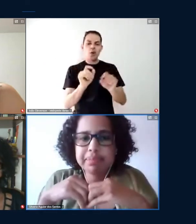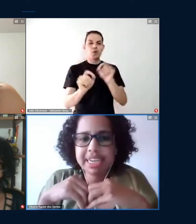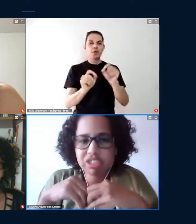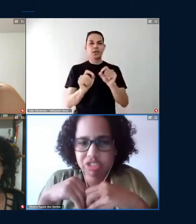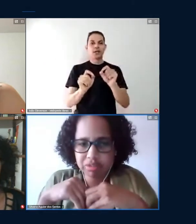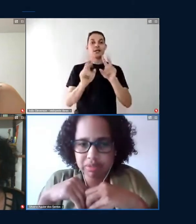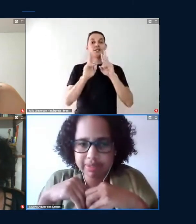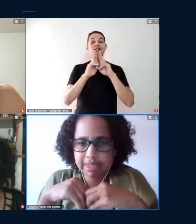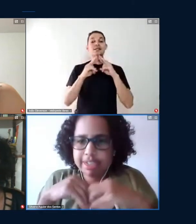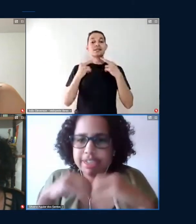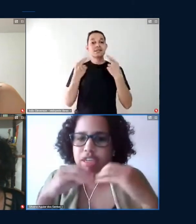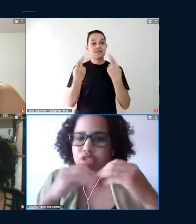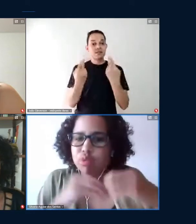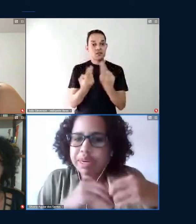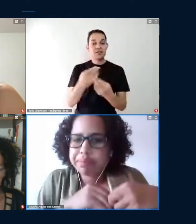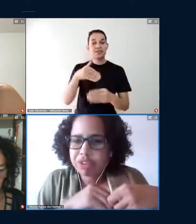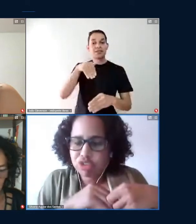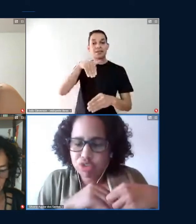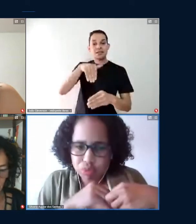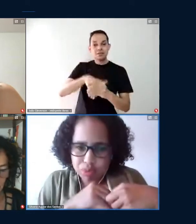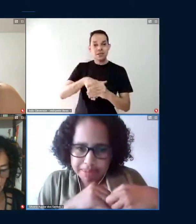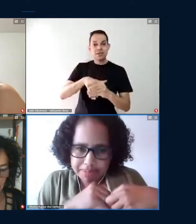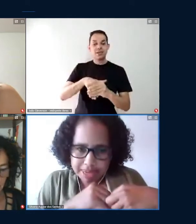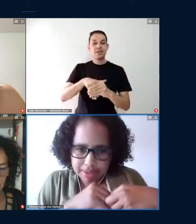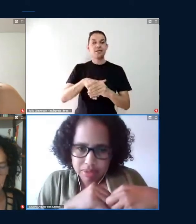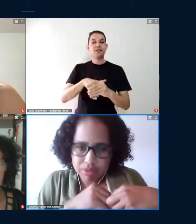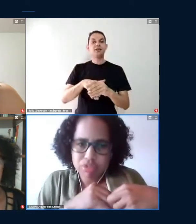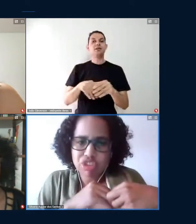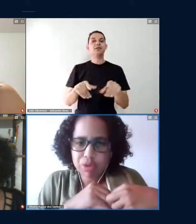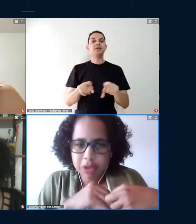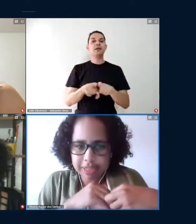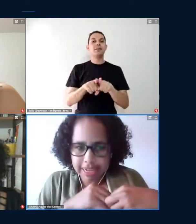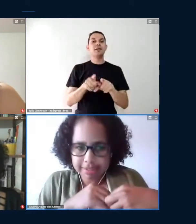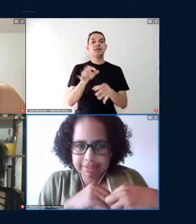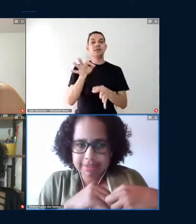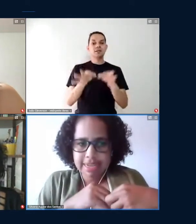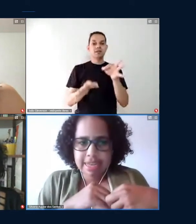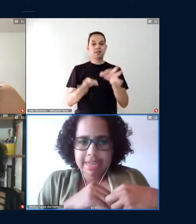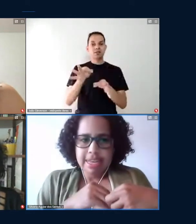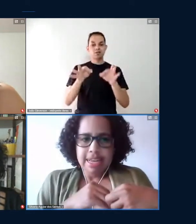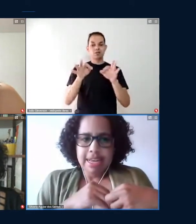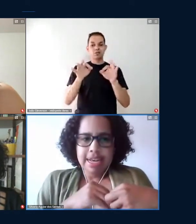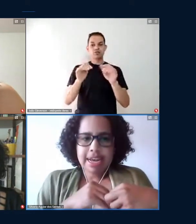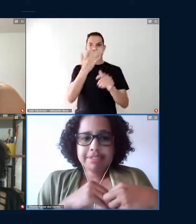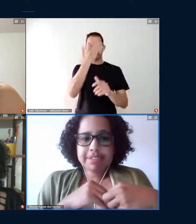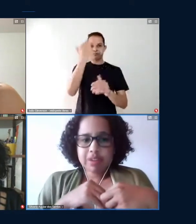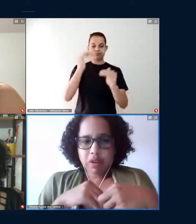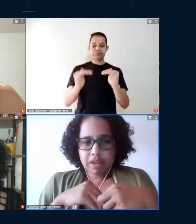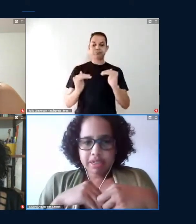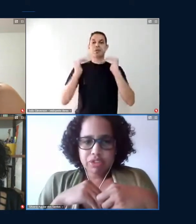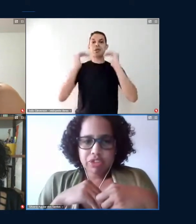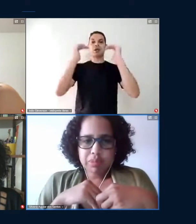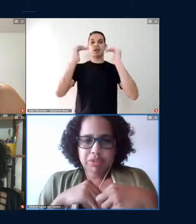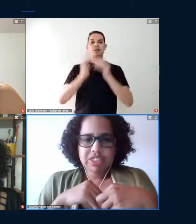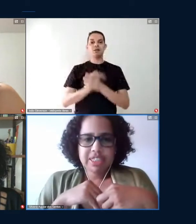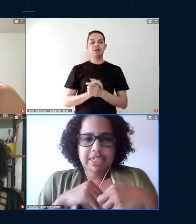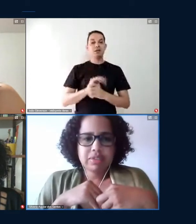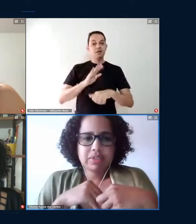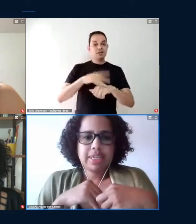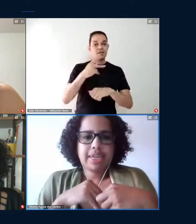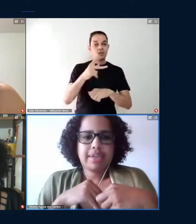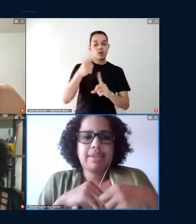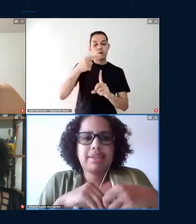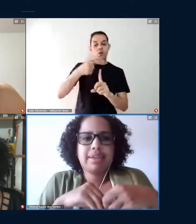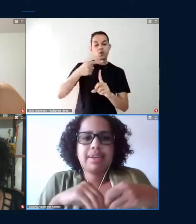deliberativas, julgamento de autoridades, aí você coloca os tipos de